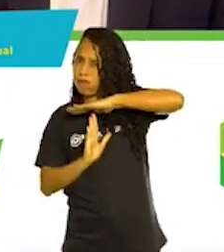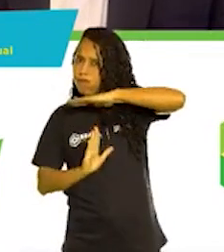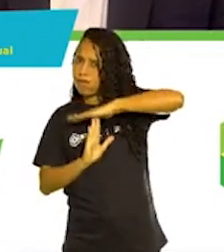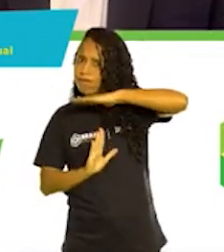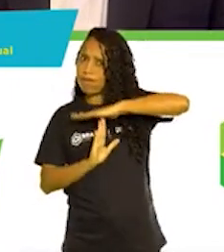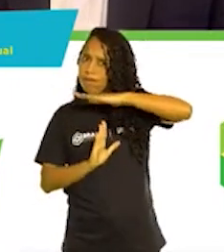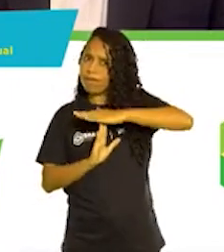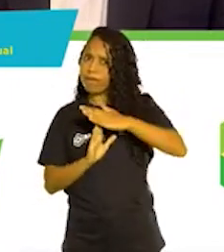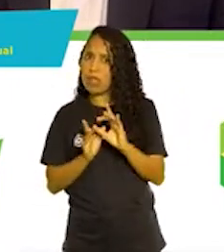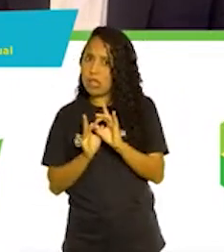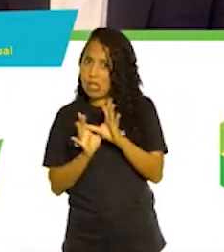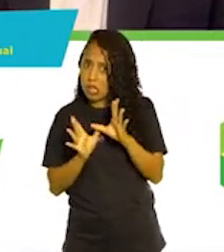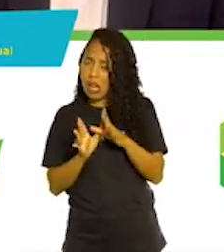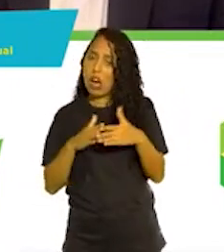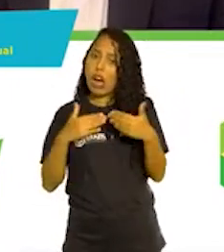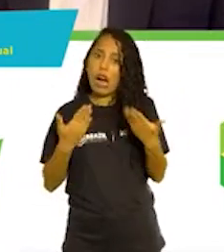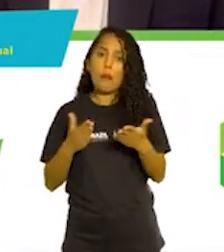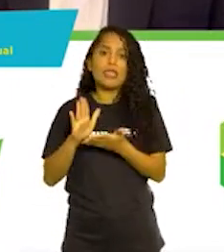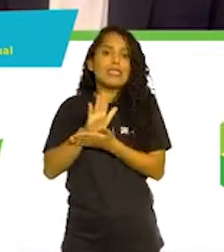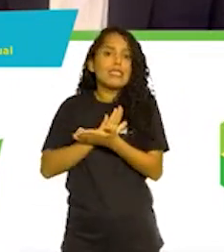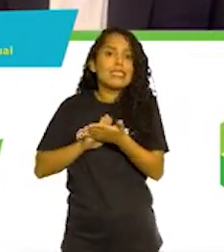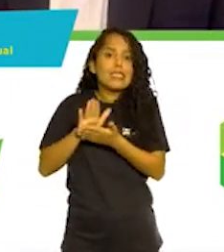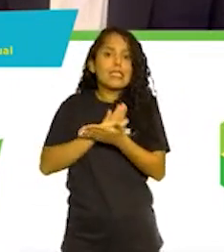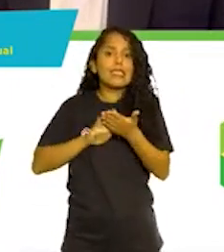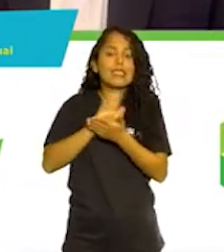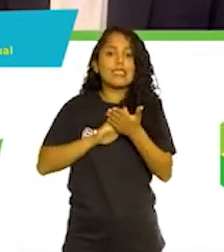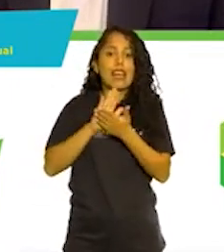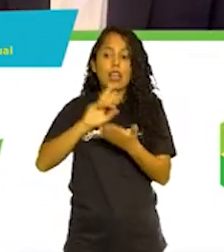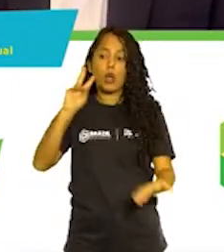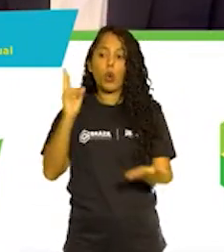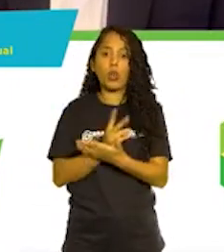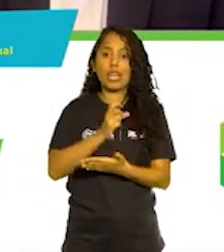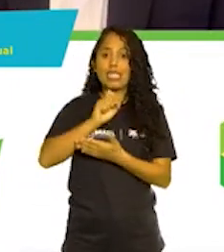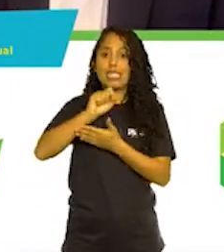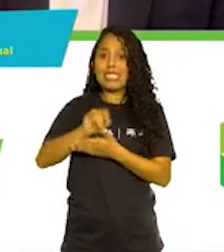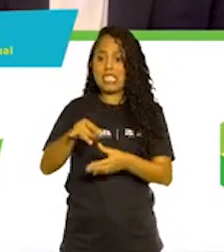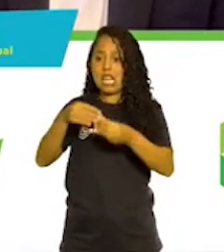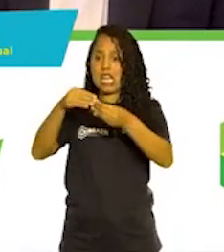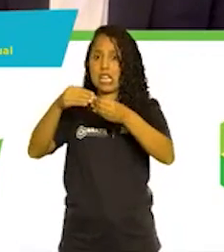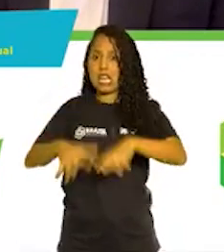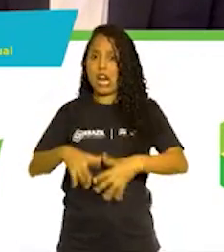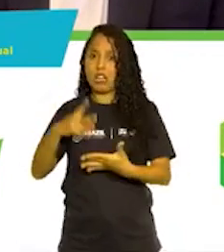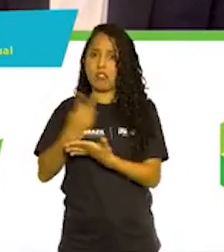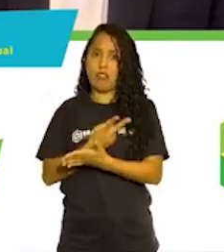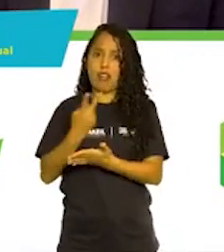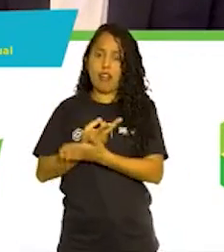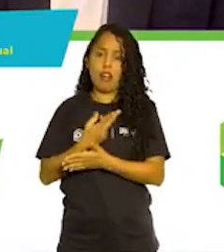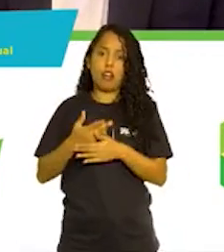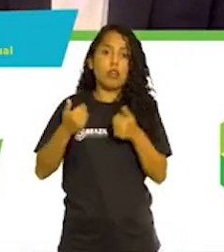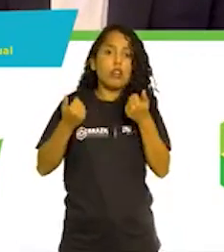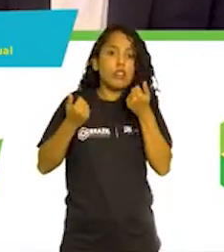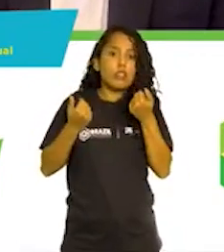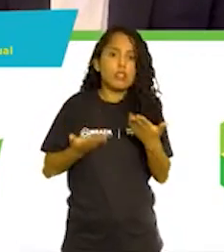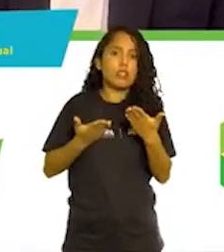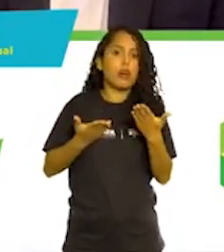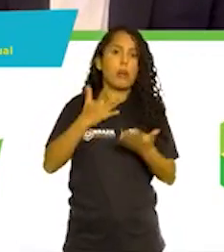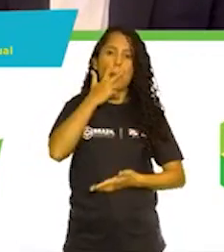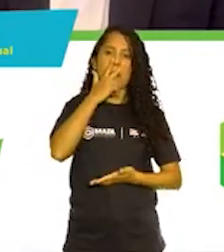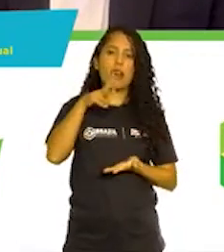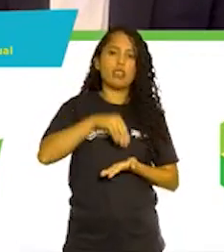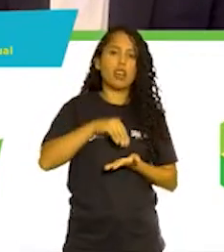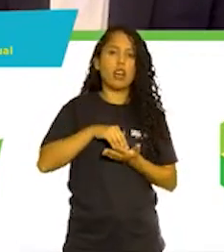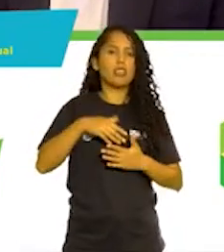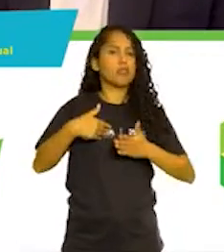mas nada acontece com quem gasta mal. Então, me parece que falta, independentemente de todo o